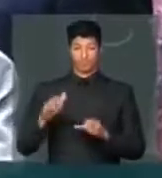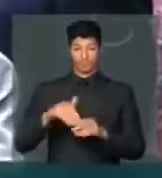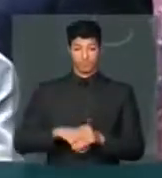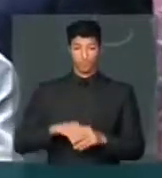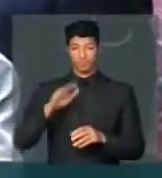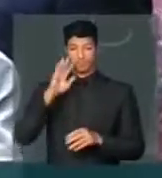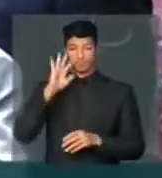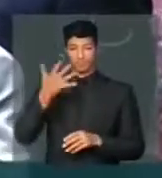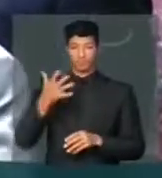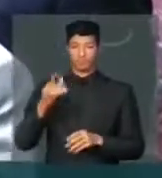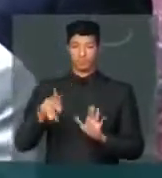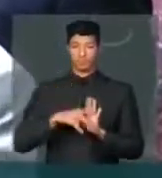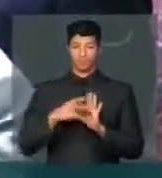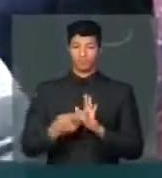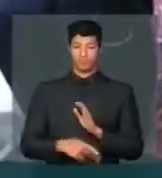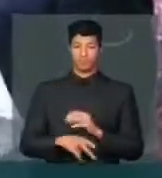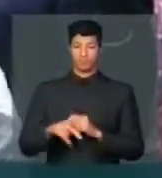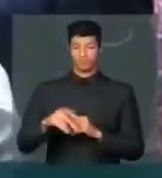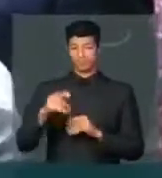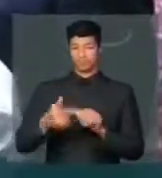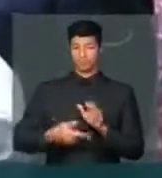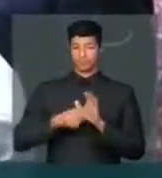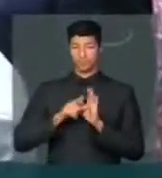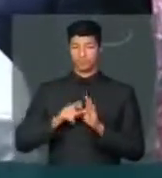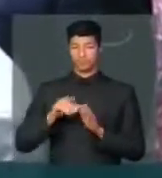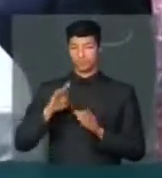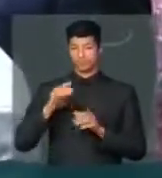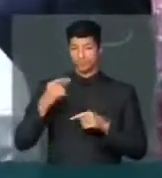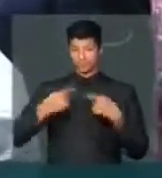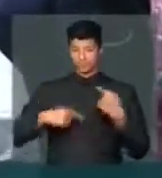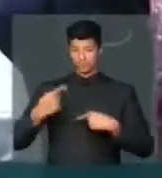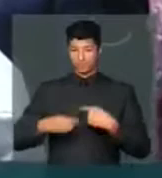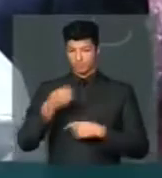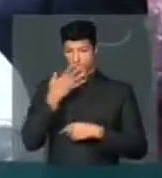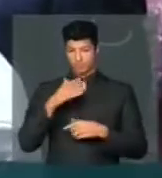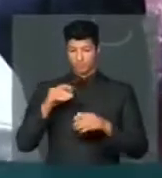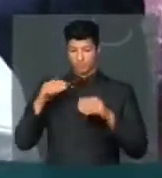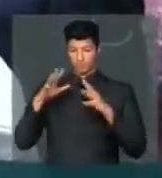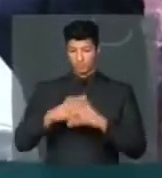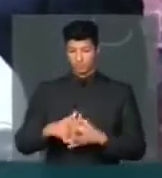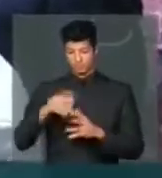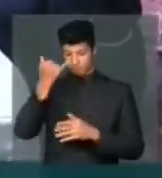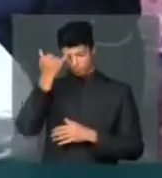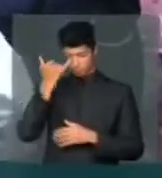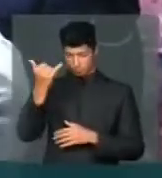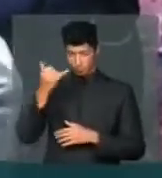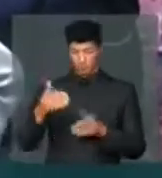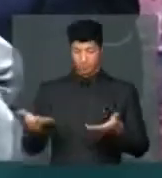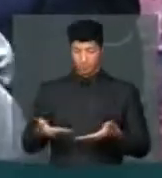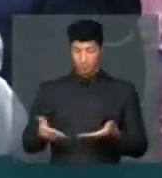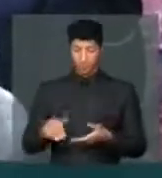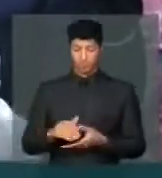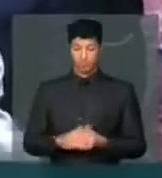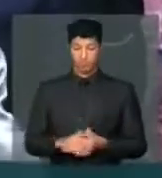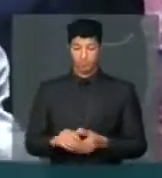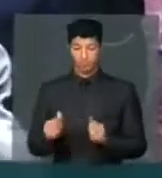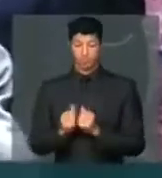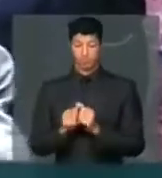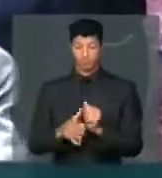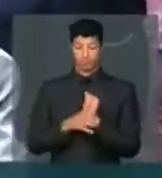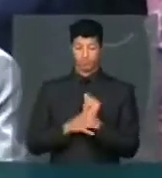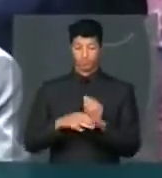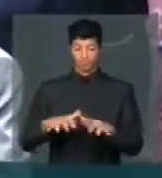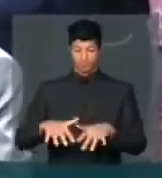voto decide, precedido do bom debate, do bom confronto de ideias. Hoje, com as